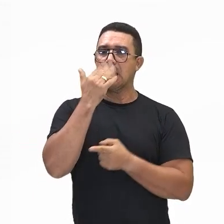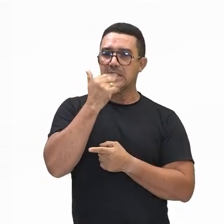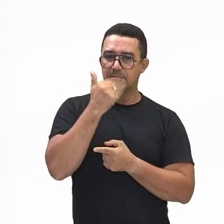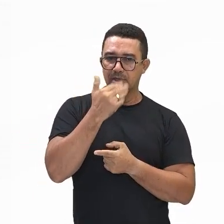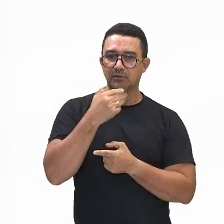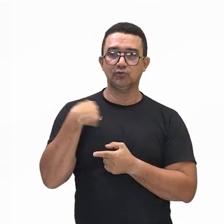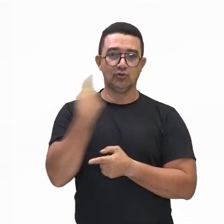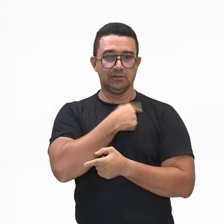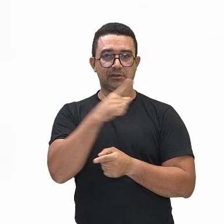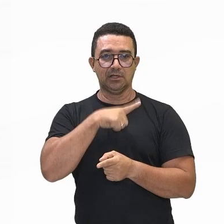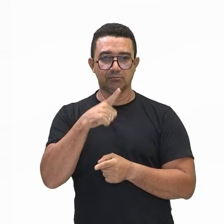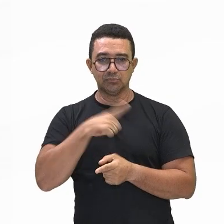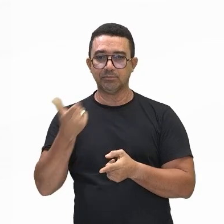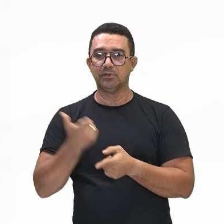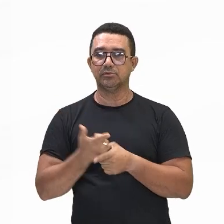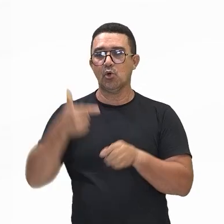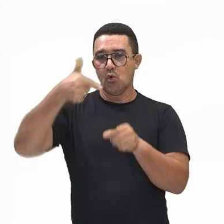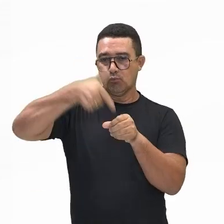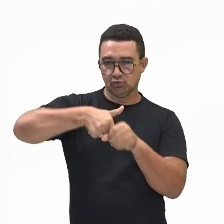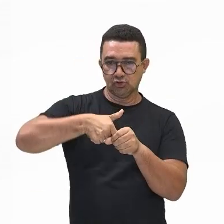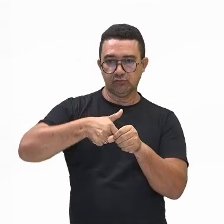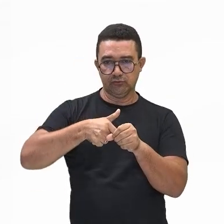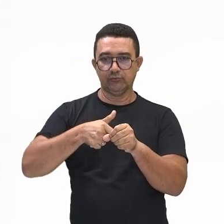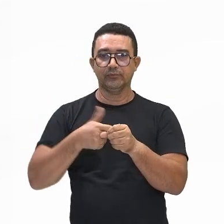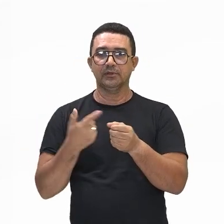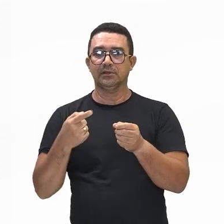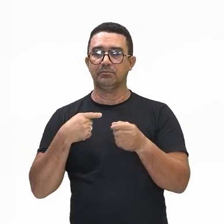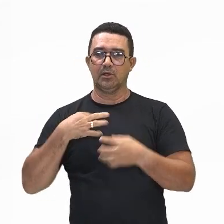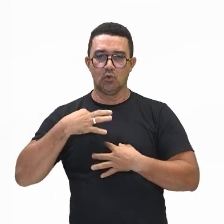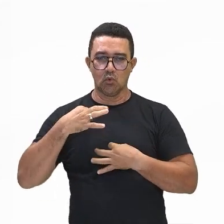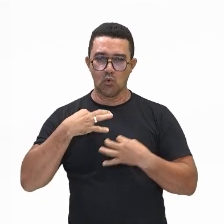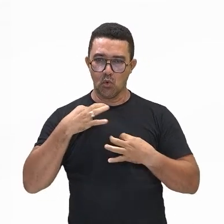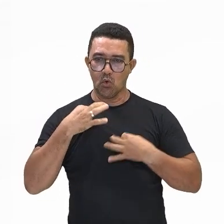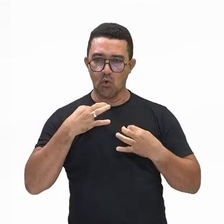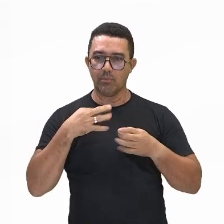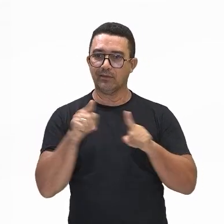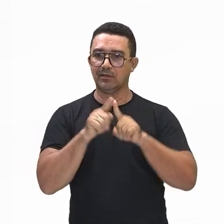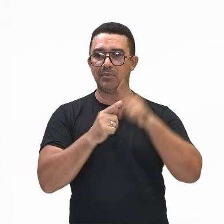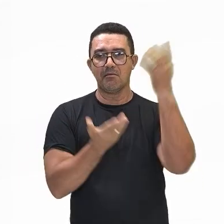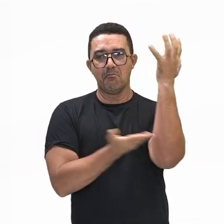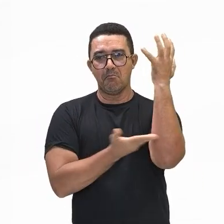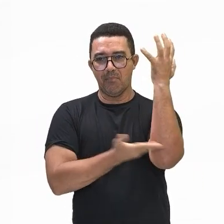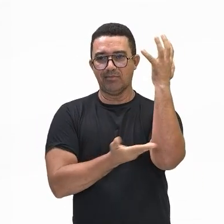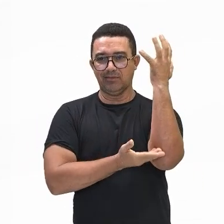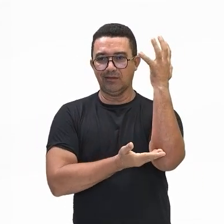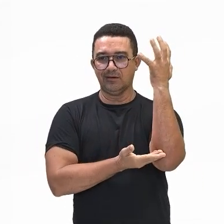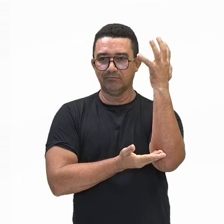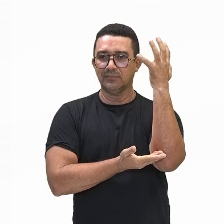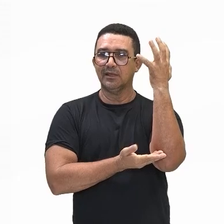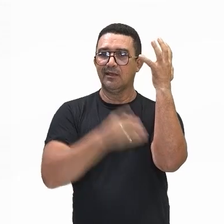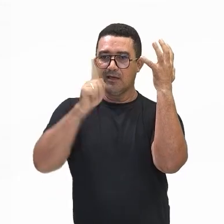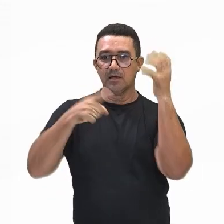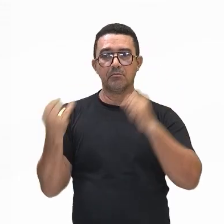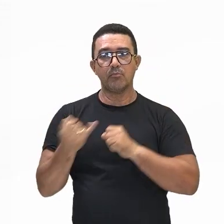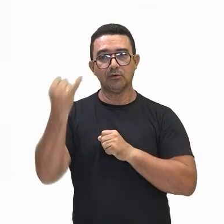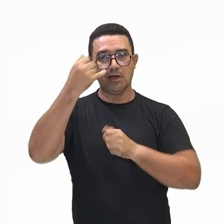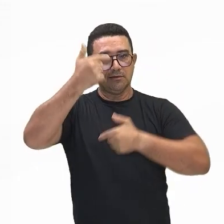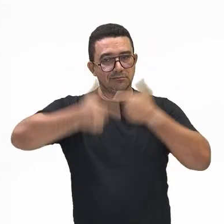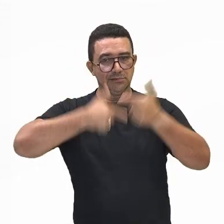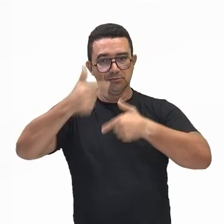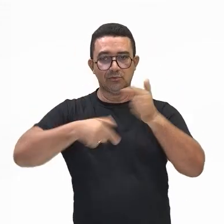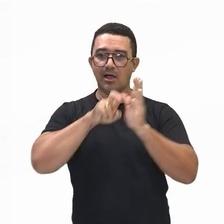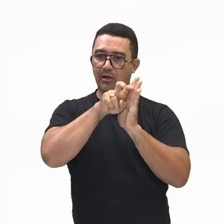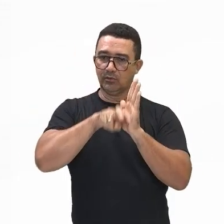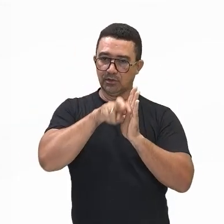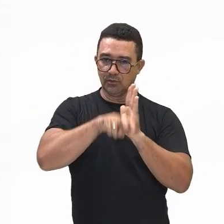também vamos ter os biocombustíveis, têxteis e também as madeiras, são muito importantes para a atividade do